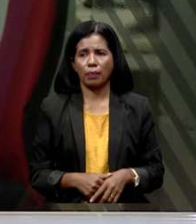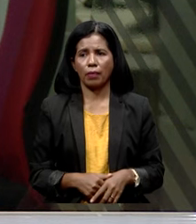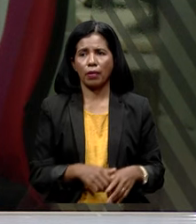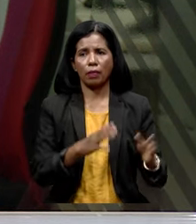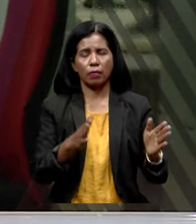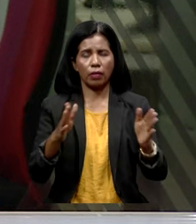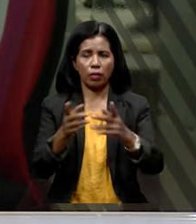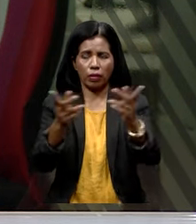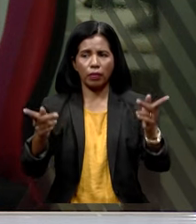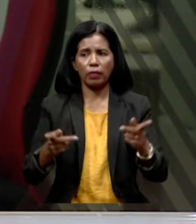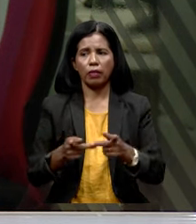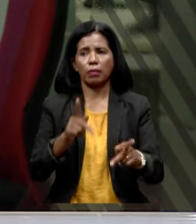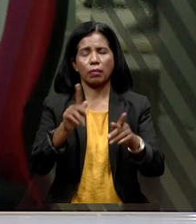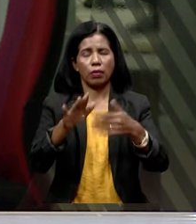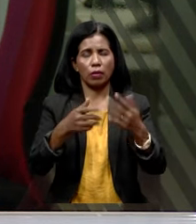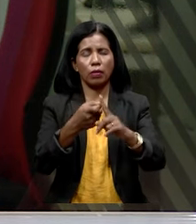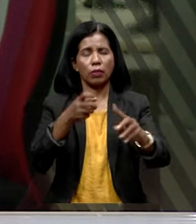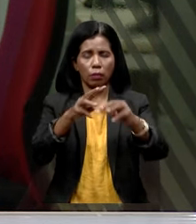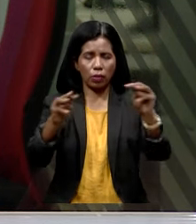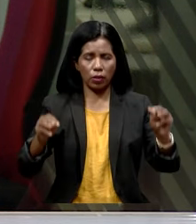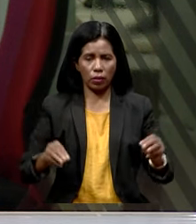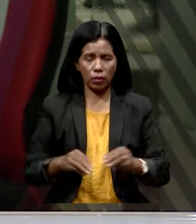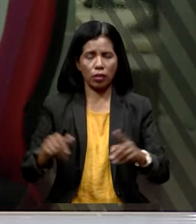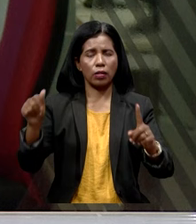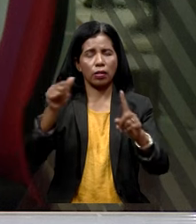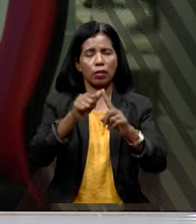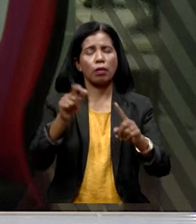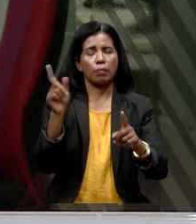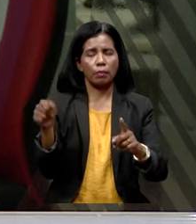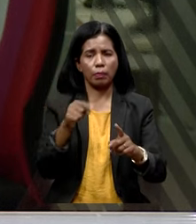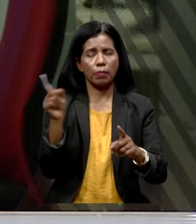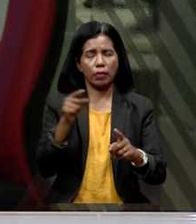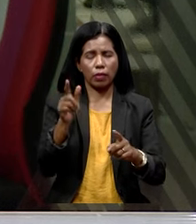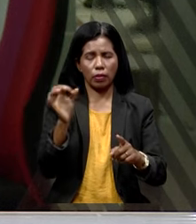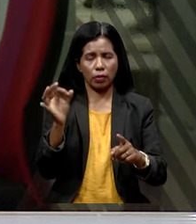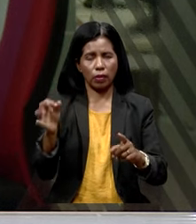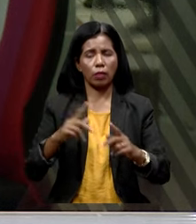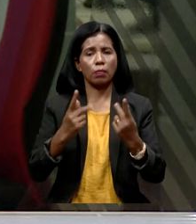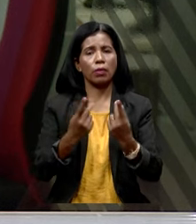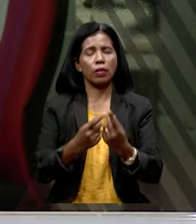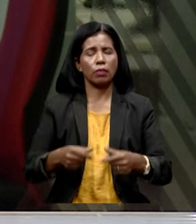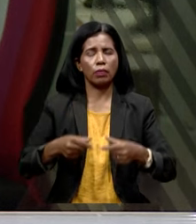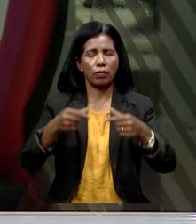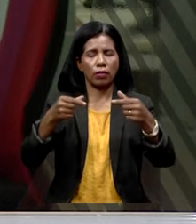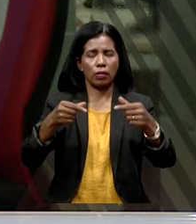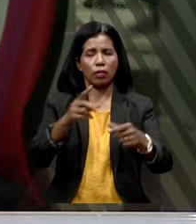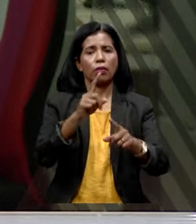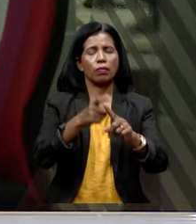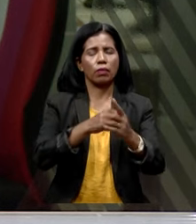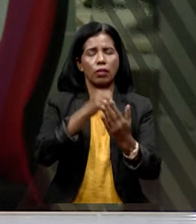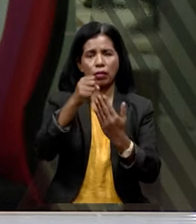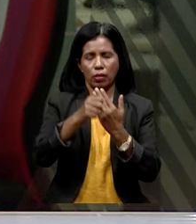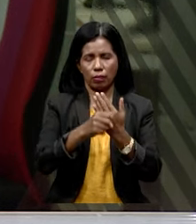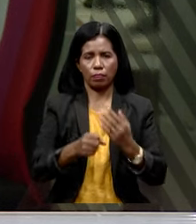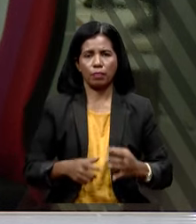Preparação Fátima para peregrinos ser esse município atinge 100% se anulo, na companhia se entrega para o governo e início fula em setembro.